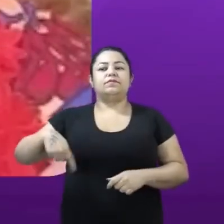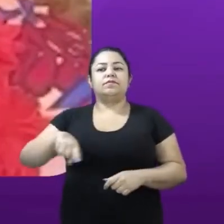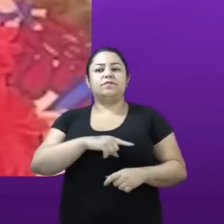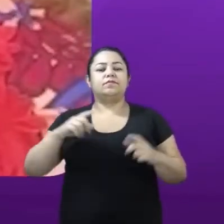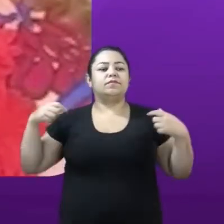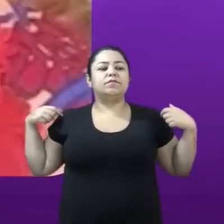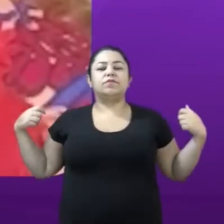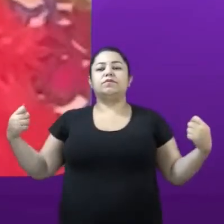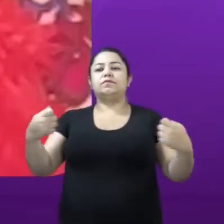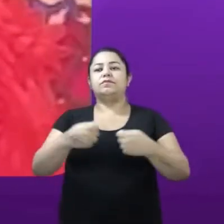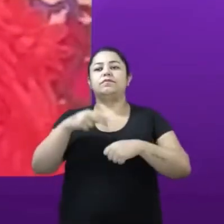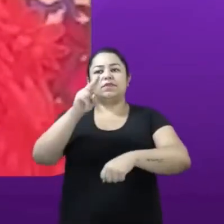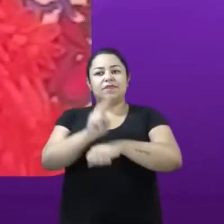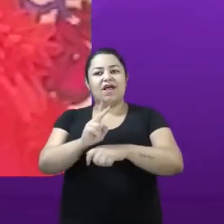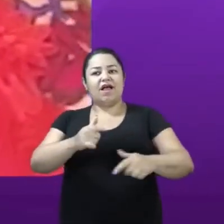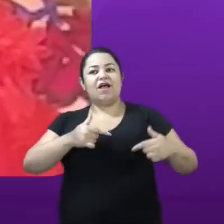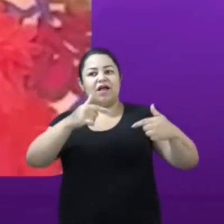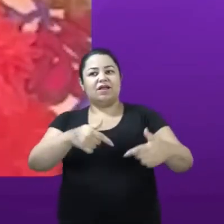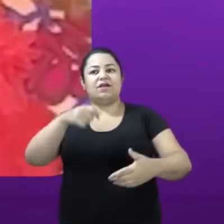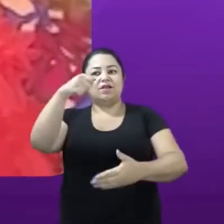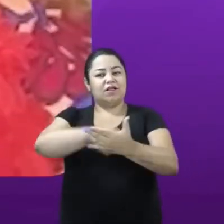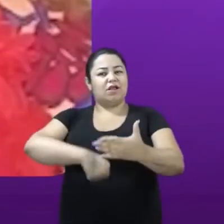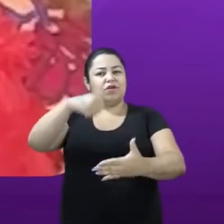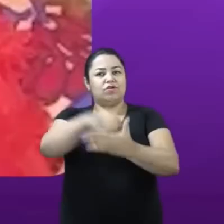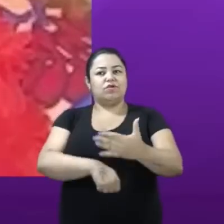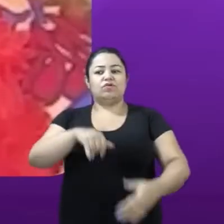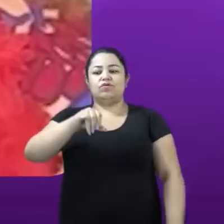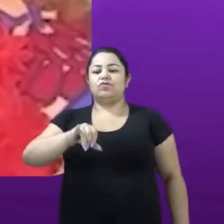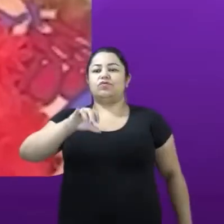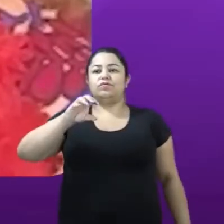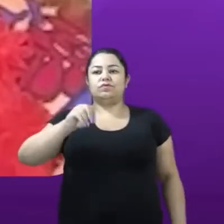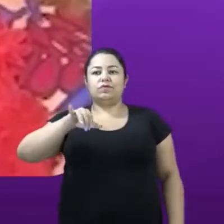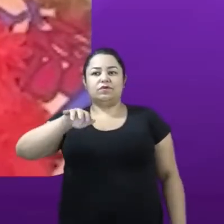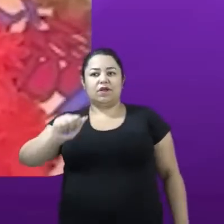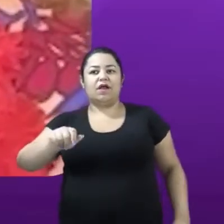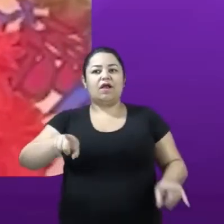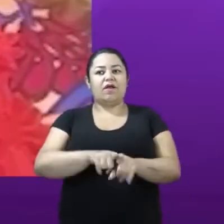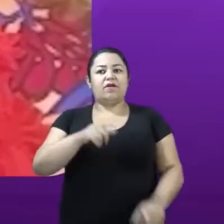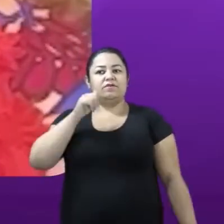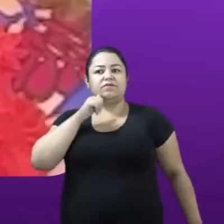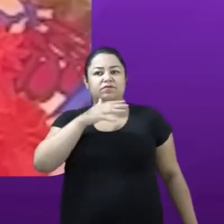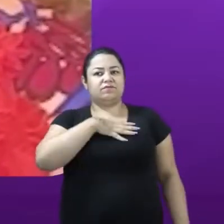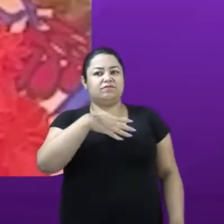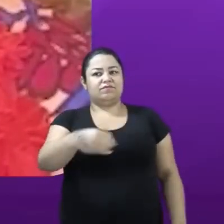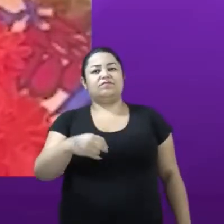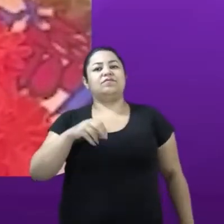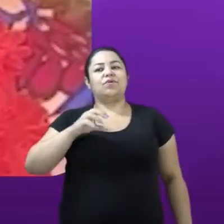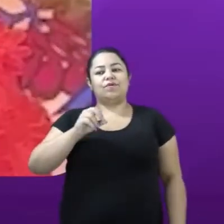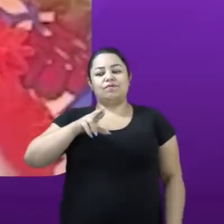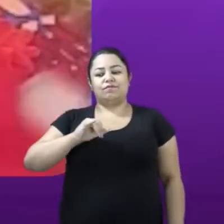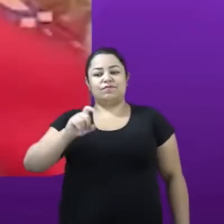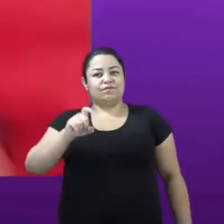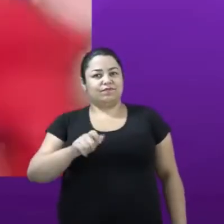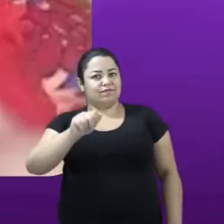sentimos as verdadeiras guerreiras de Oiá, verdadeiras guerreiras, filhas desse orixá, filhos desse orixá Oiá. É